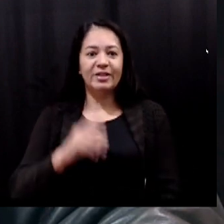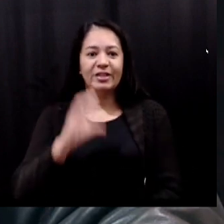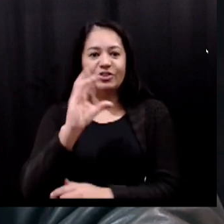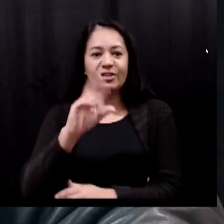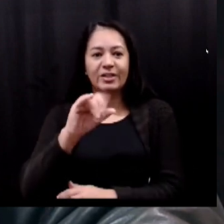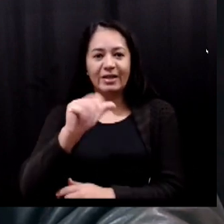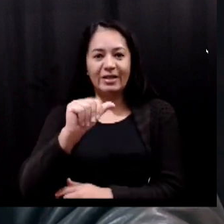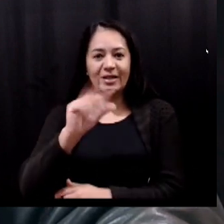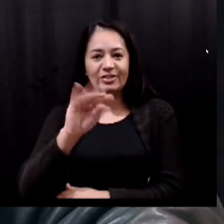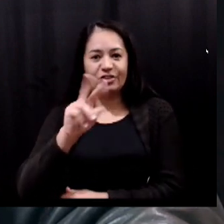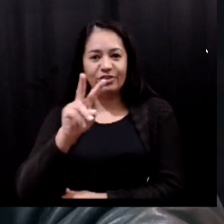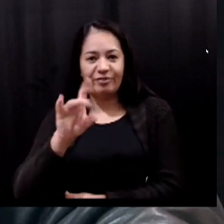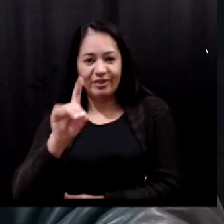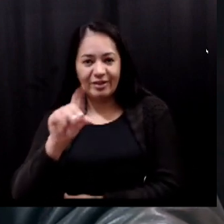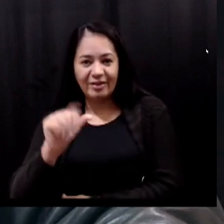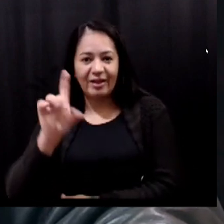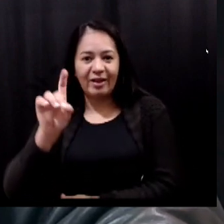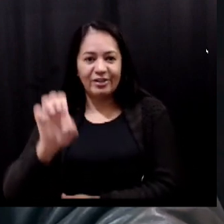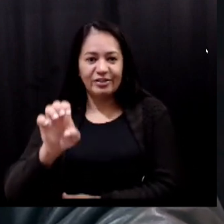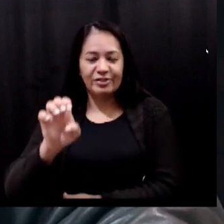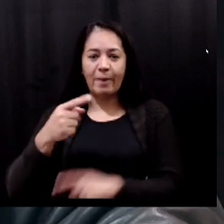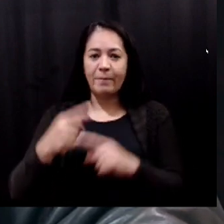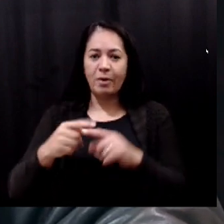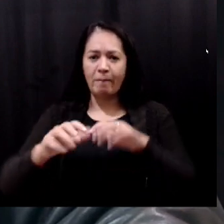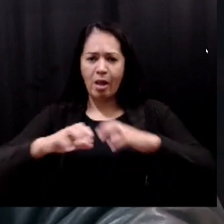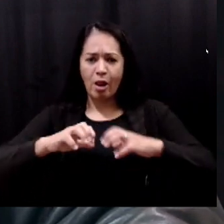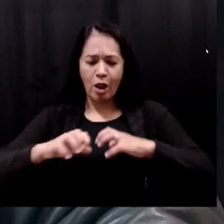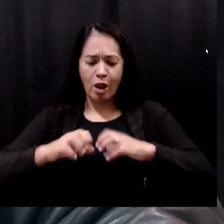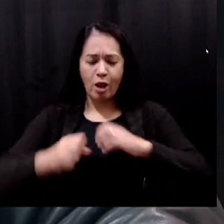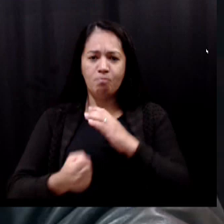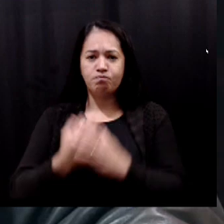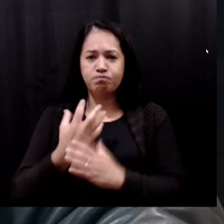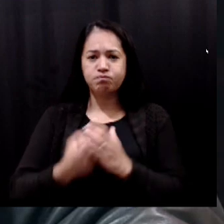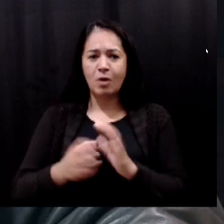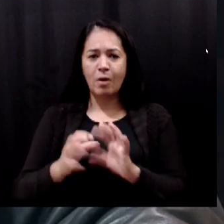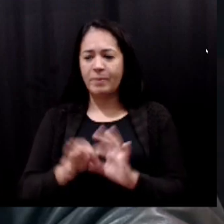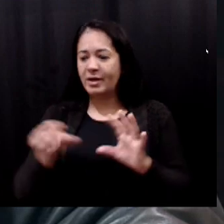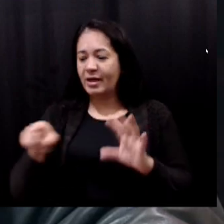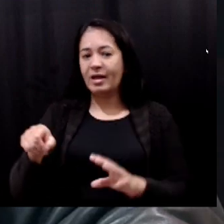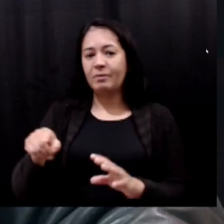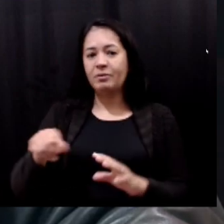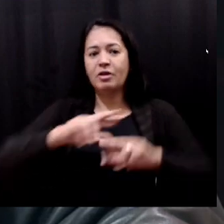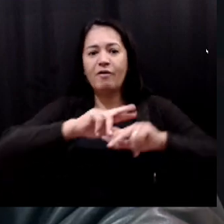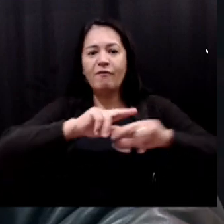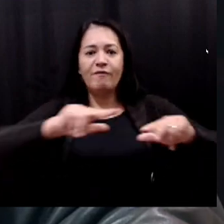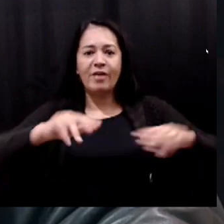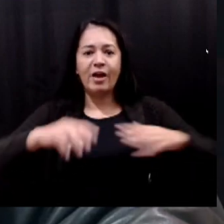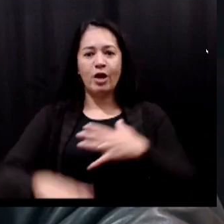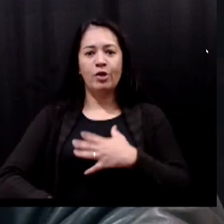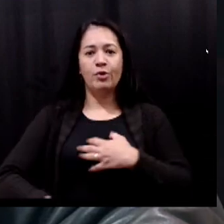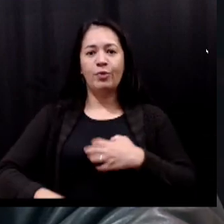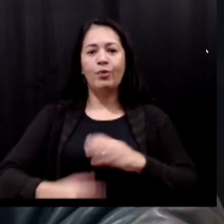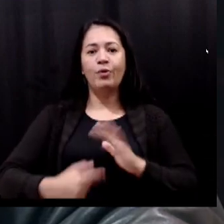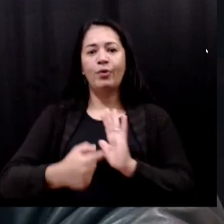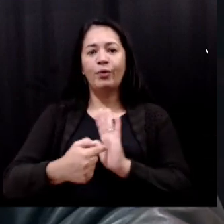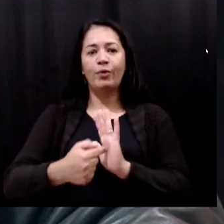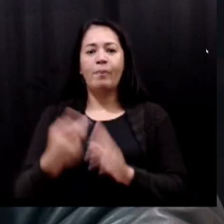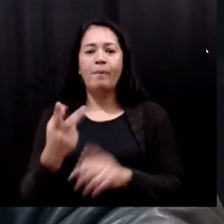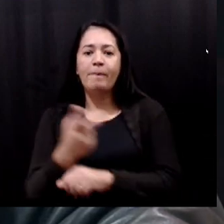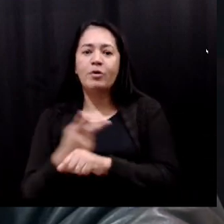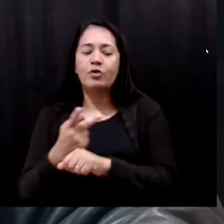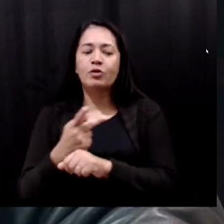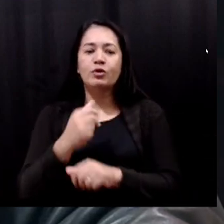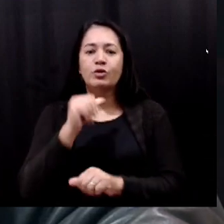o abalo na criatividade que permite a pessoa variar o comportamento, buscando